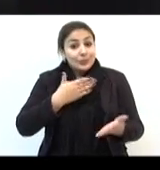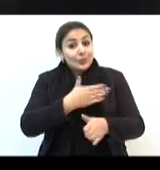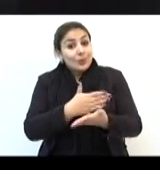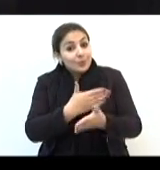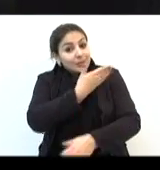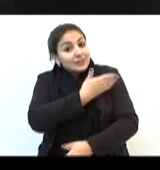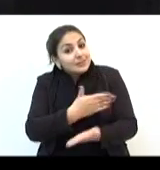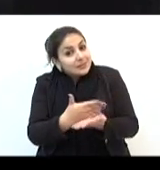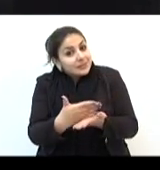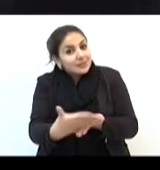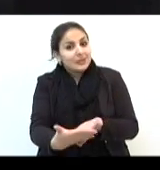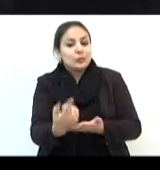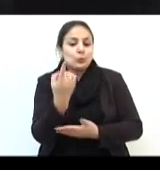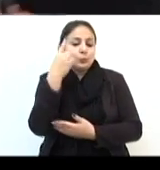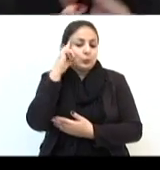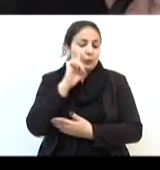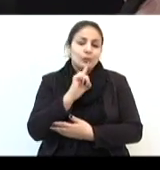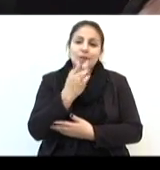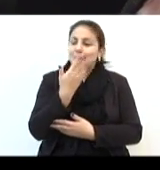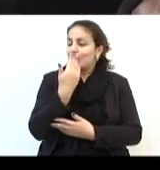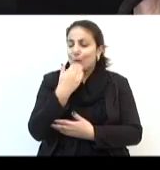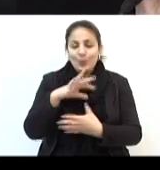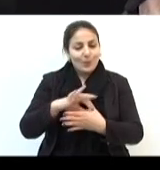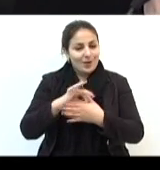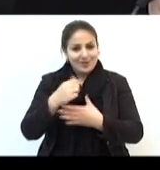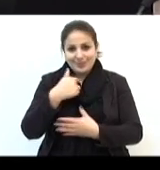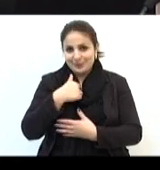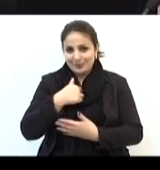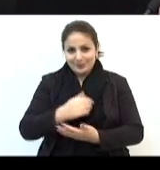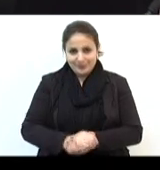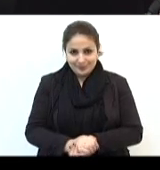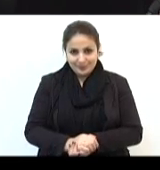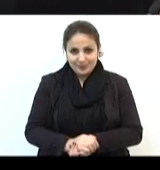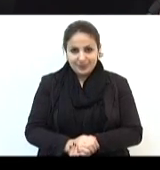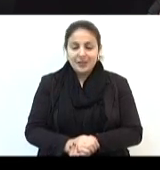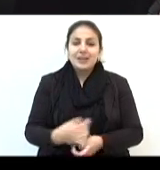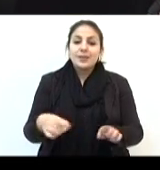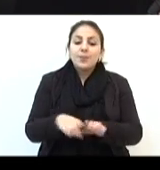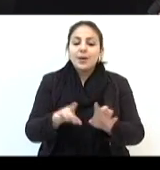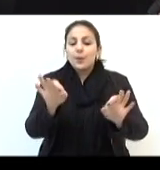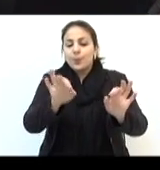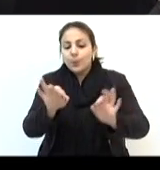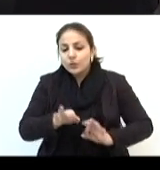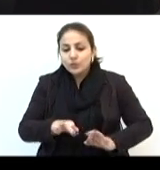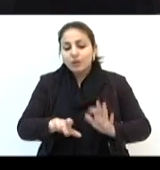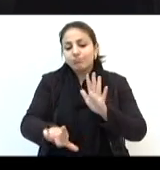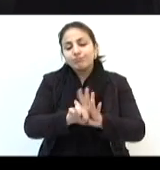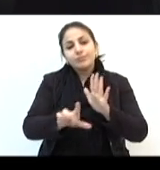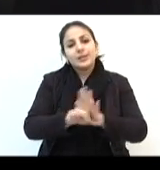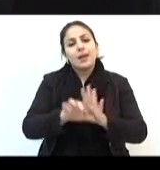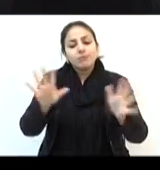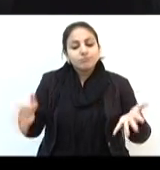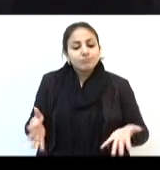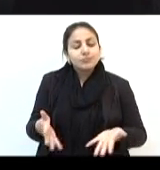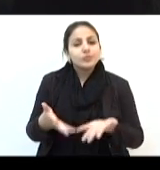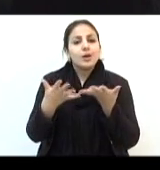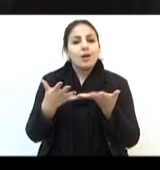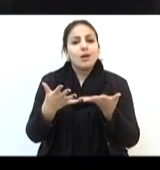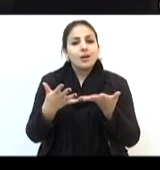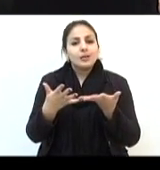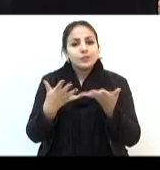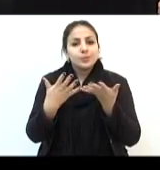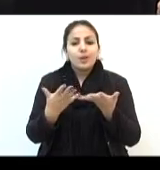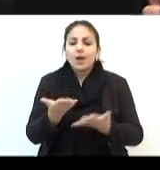dia da Semana Sem Carne também. Outro objetivo, então, deste projeto de lei, vereadora Cláudia, é incentivar o consumo de